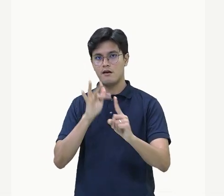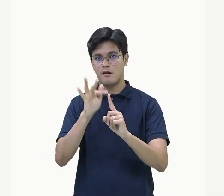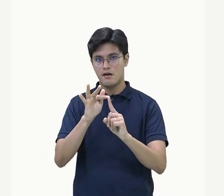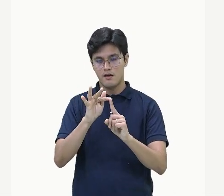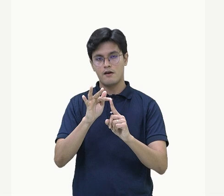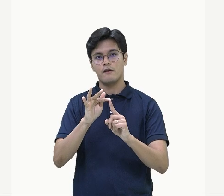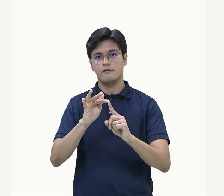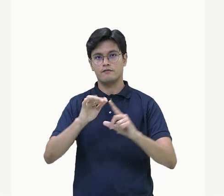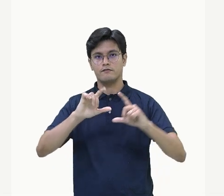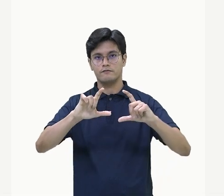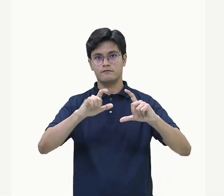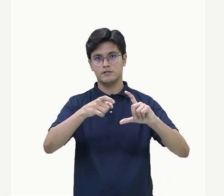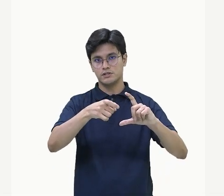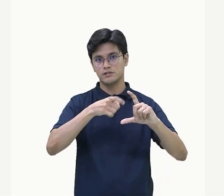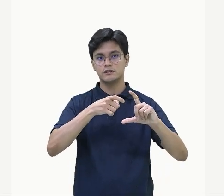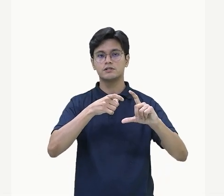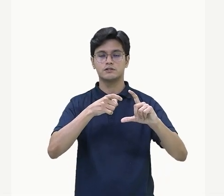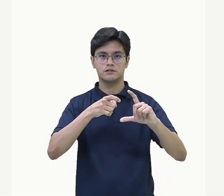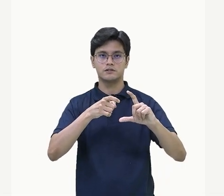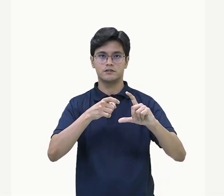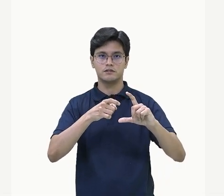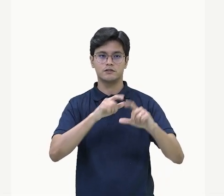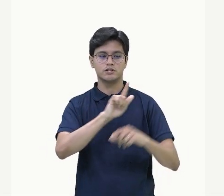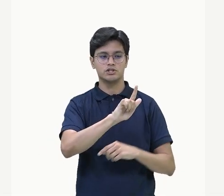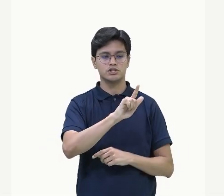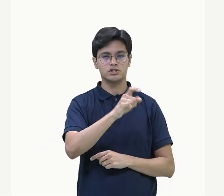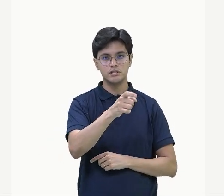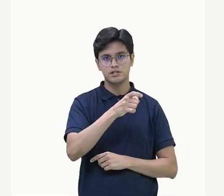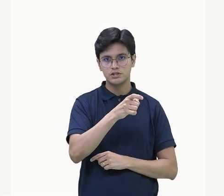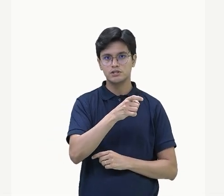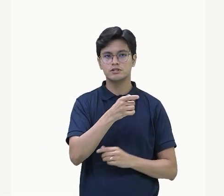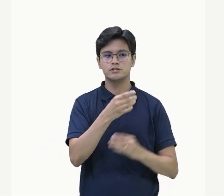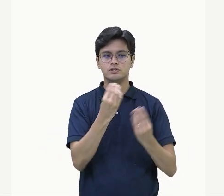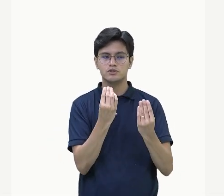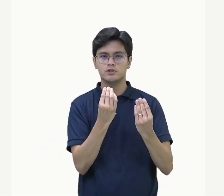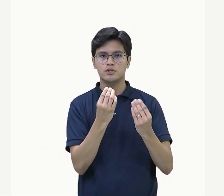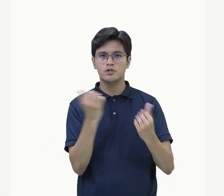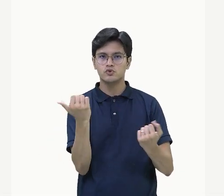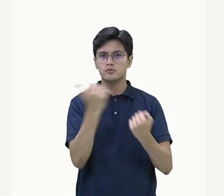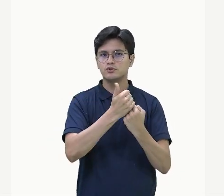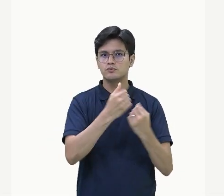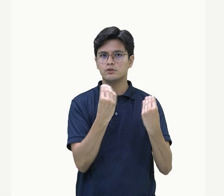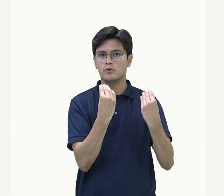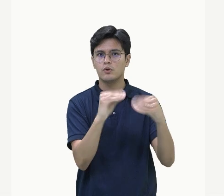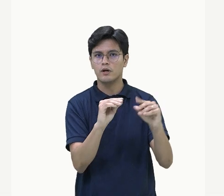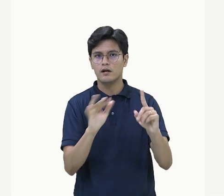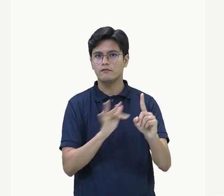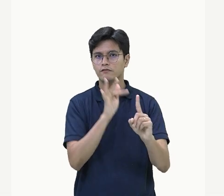no lugar do g de x, a gente vai colocar a função raiz quadrada de y.